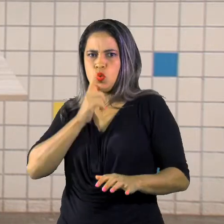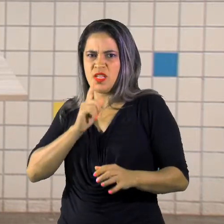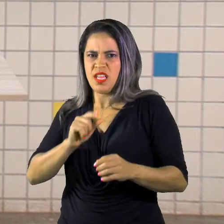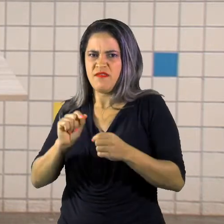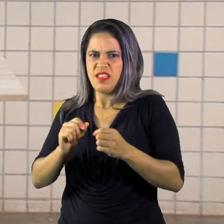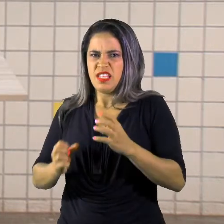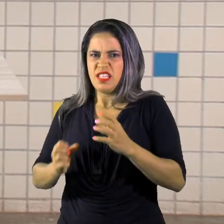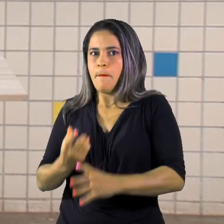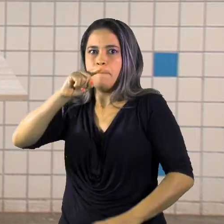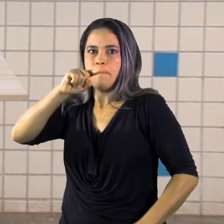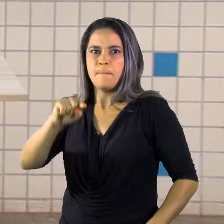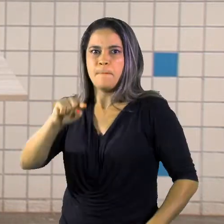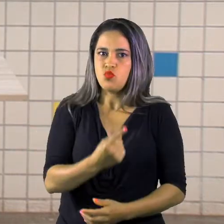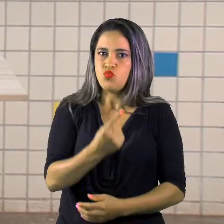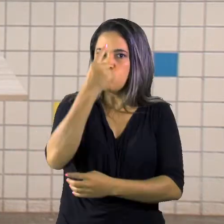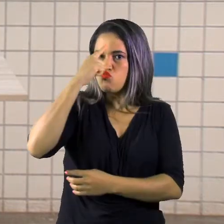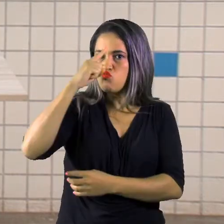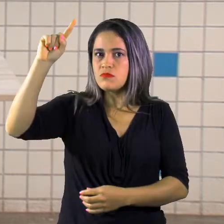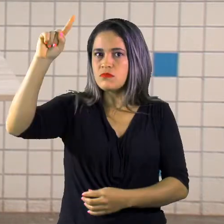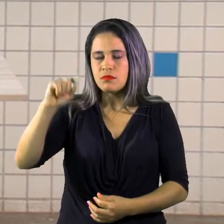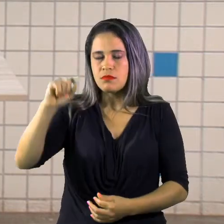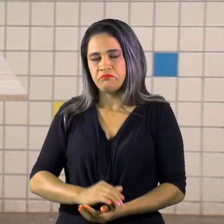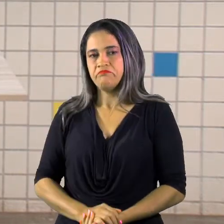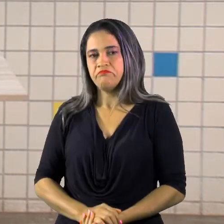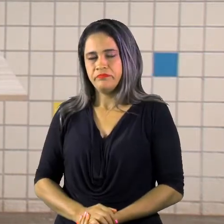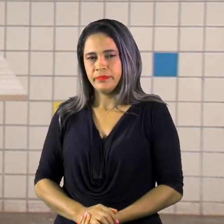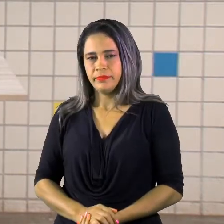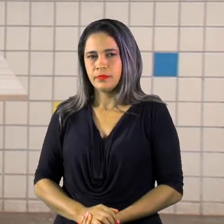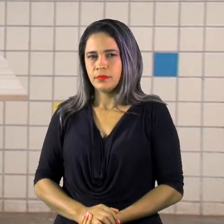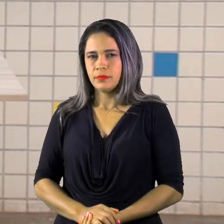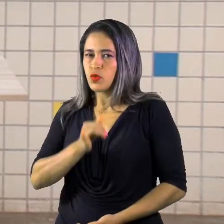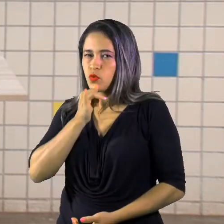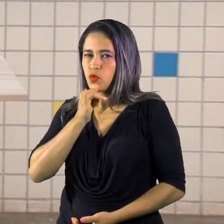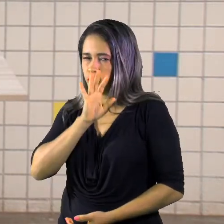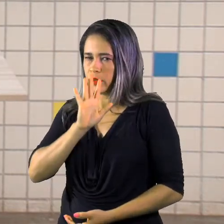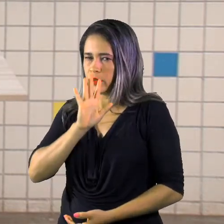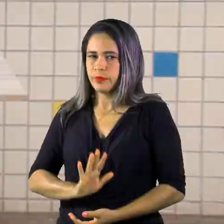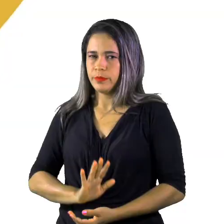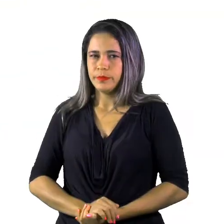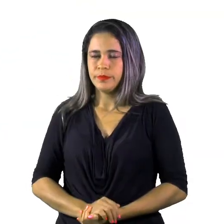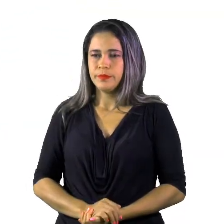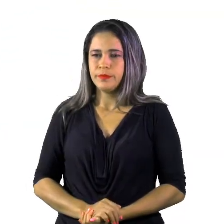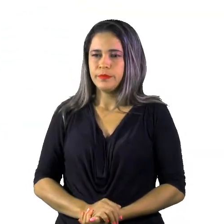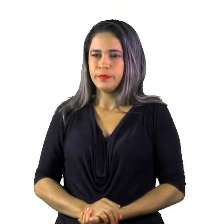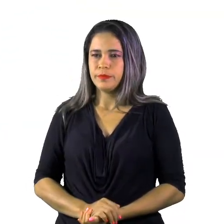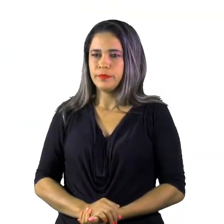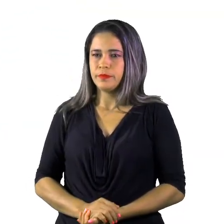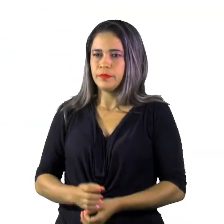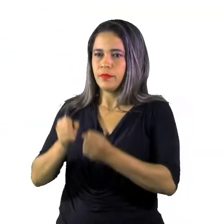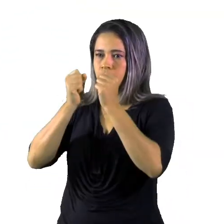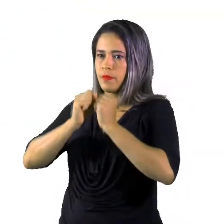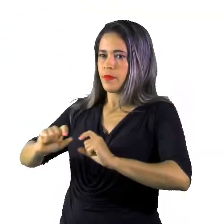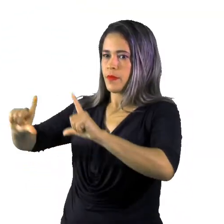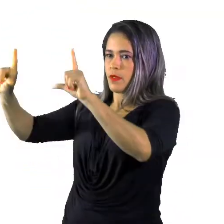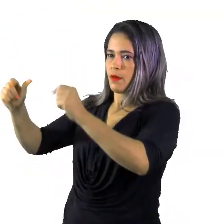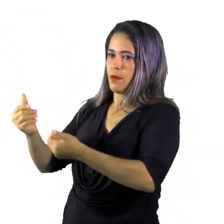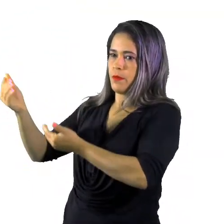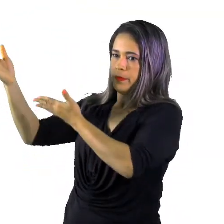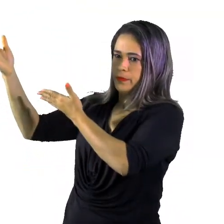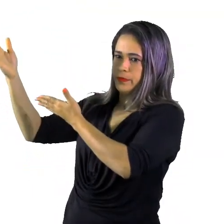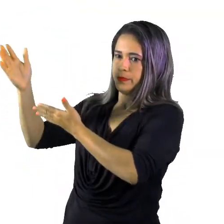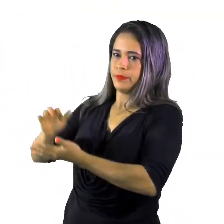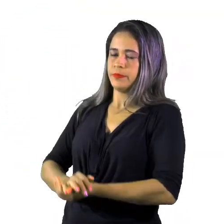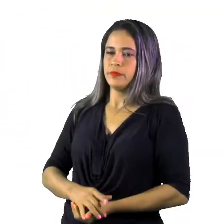1000 ternos em um dia. Tá? Só um exemplo. No slide que eu trago para vocês aqui,